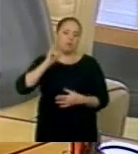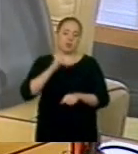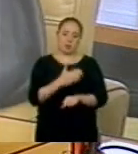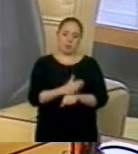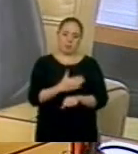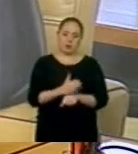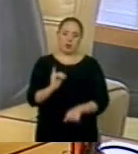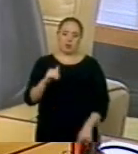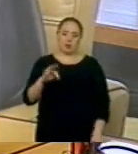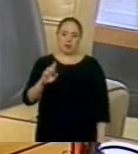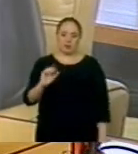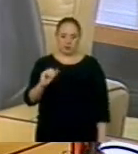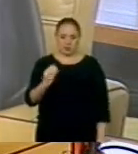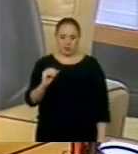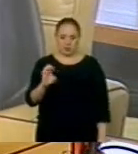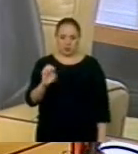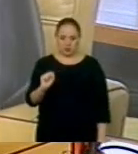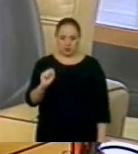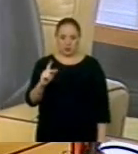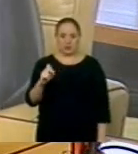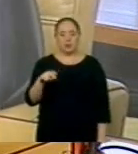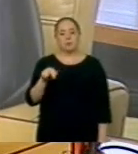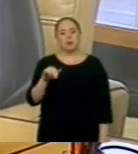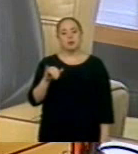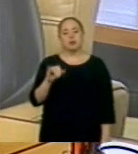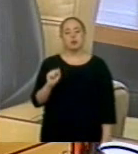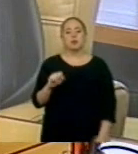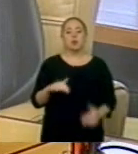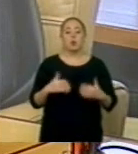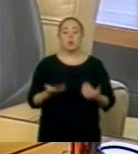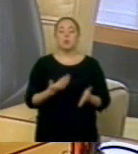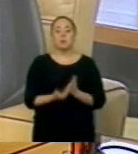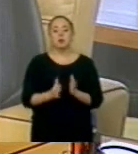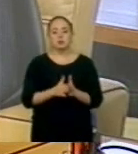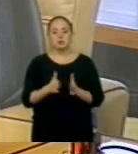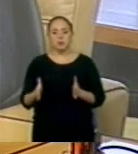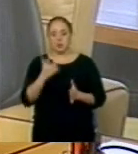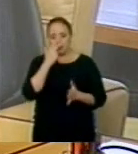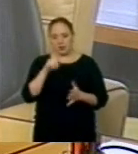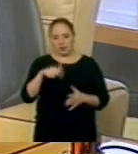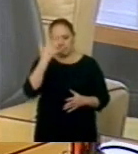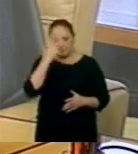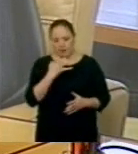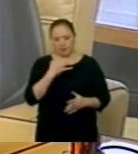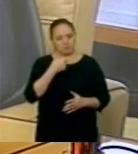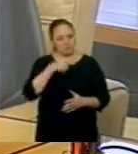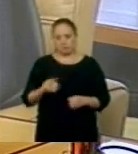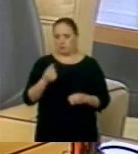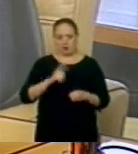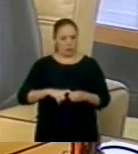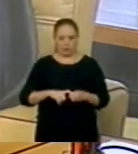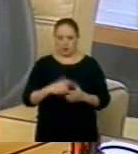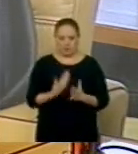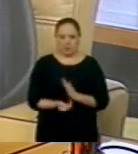de infrações penais. Como a decretação da perda de mandato é medida drástica e irreversível,